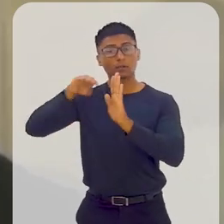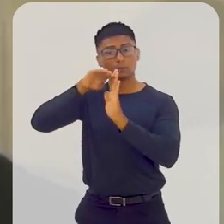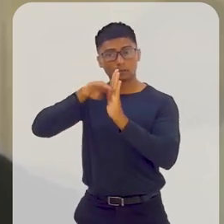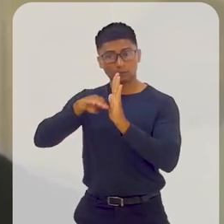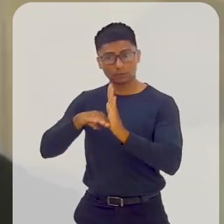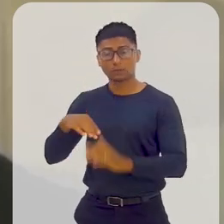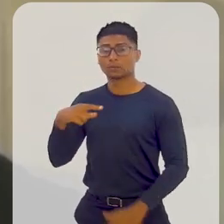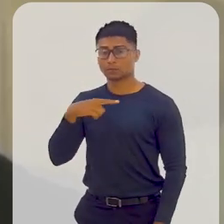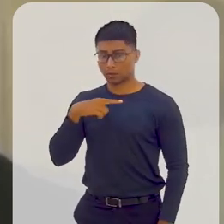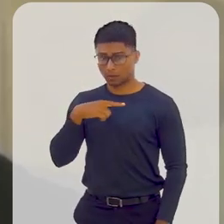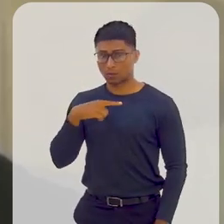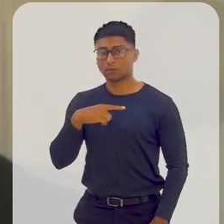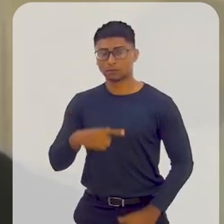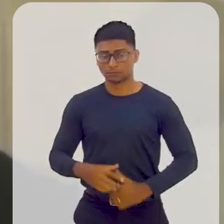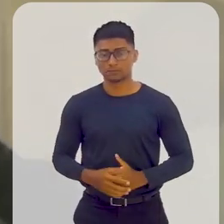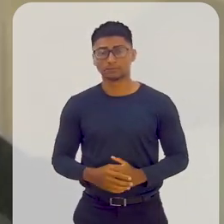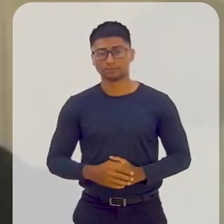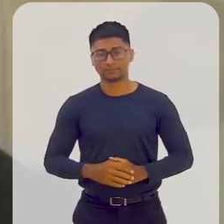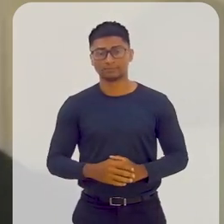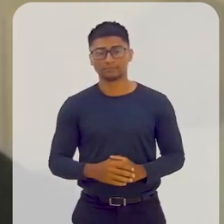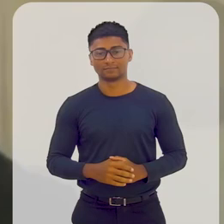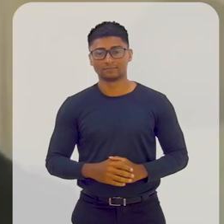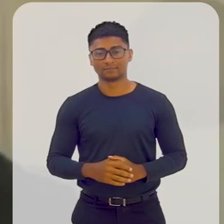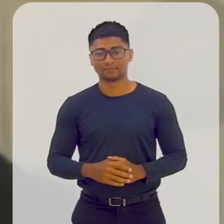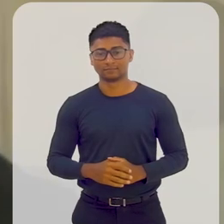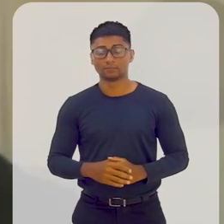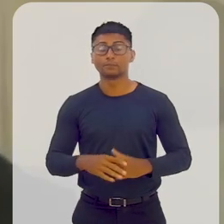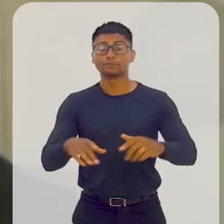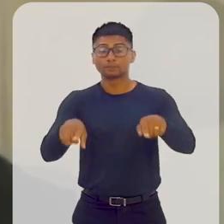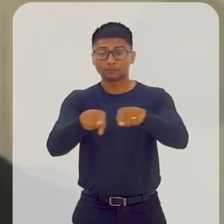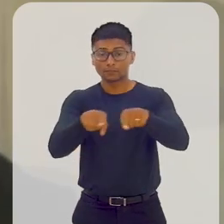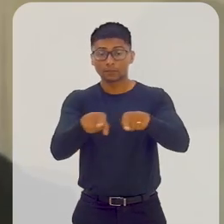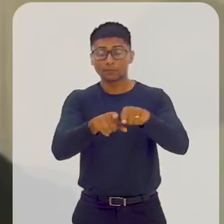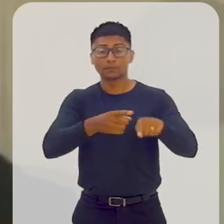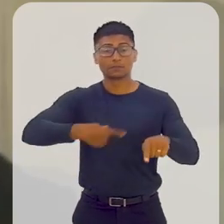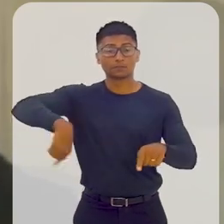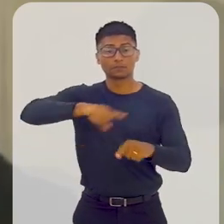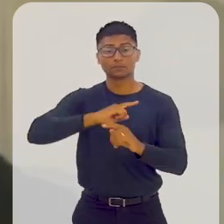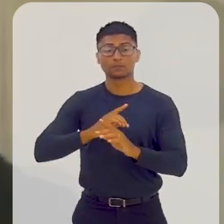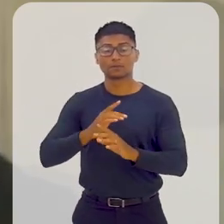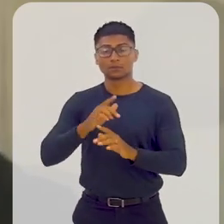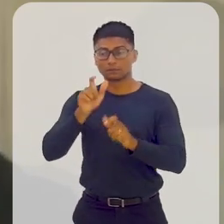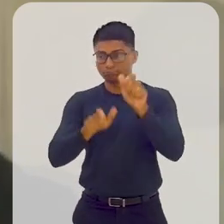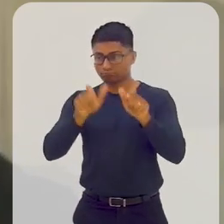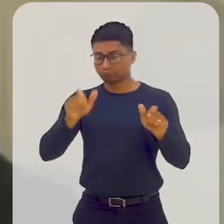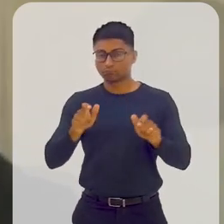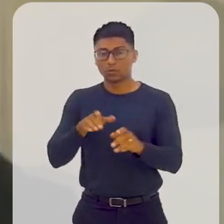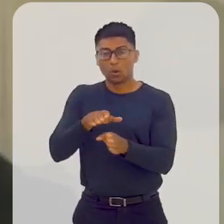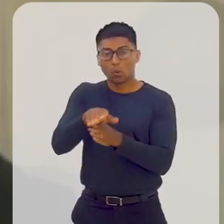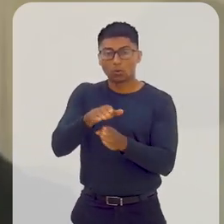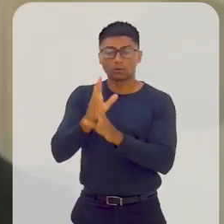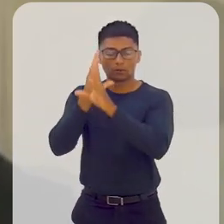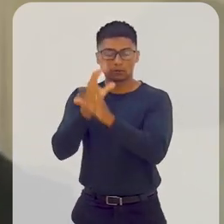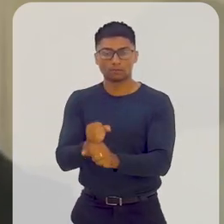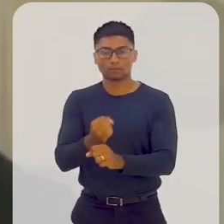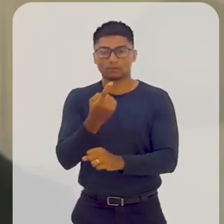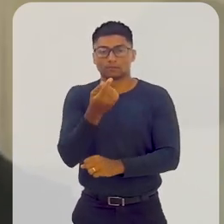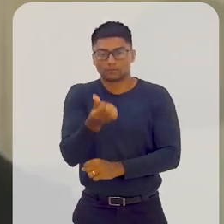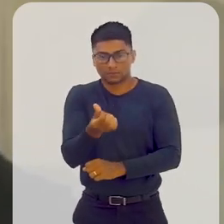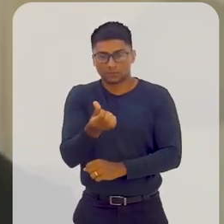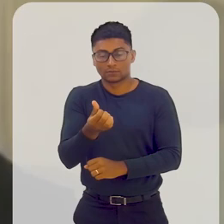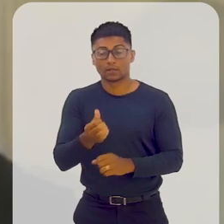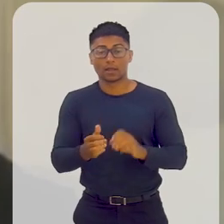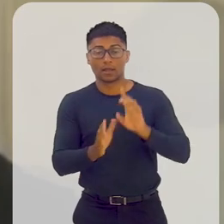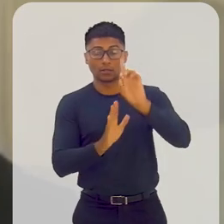isso aí, né? Nós somos hoje também somos 16 conselheiros, né? 4 diretores